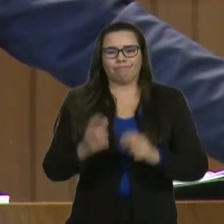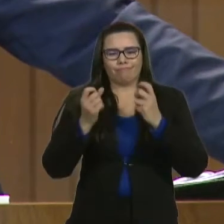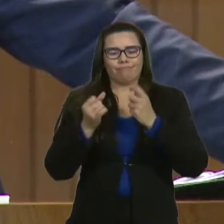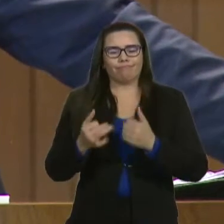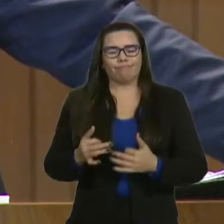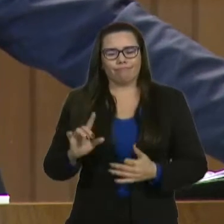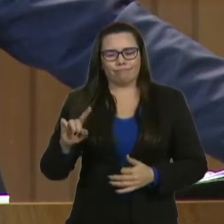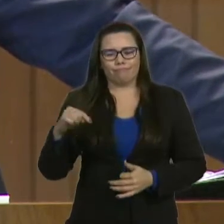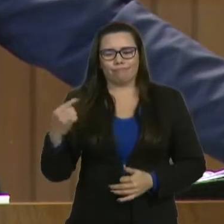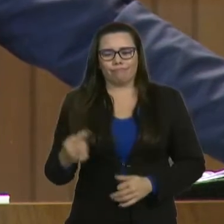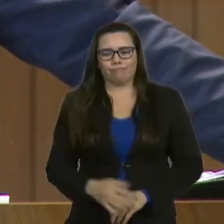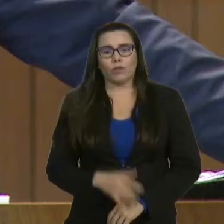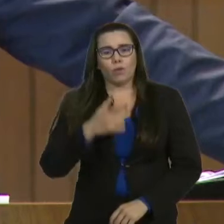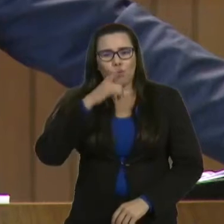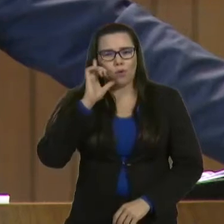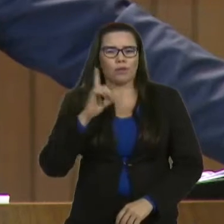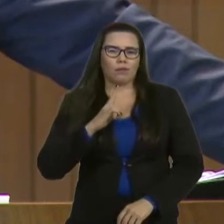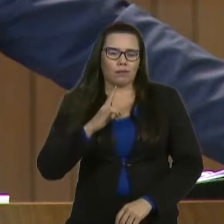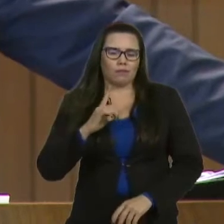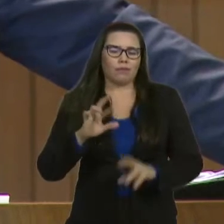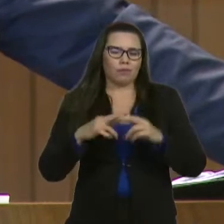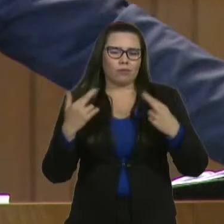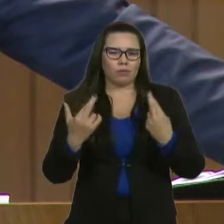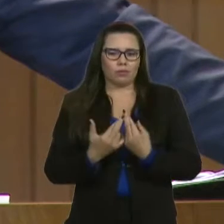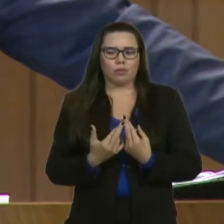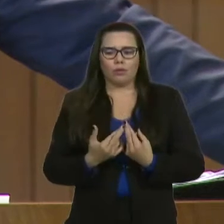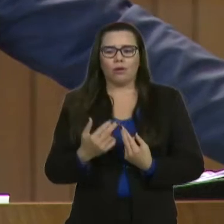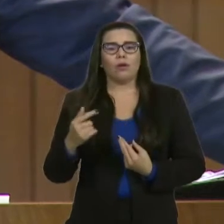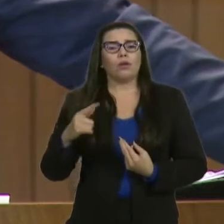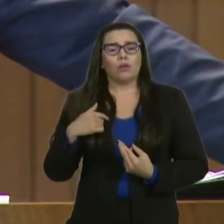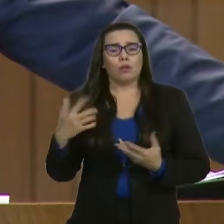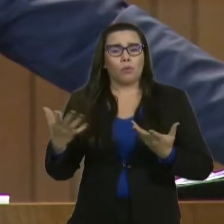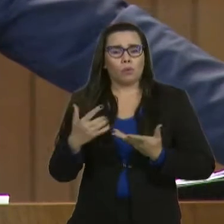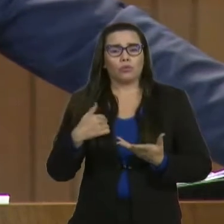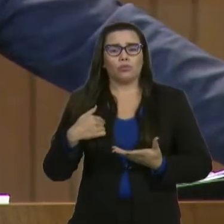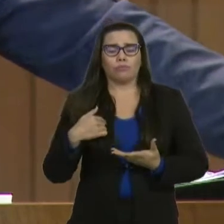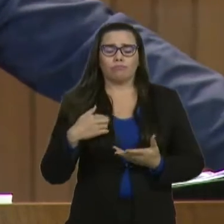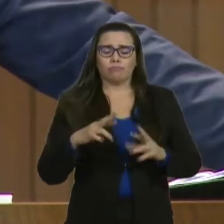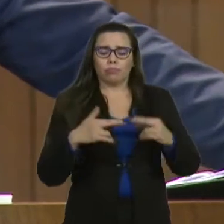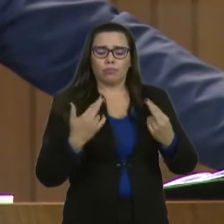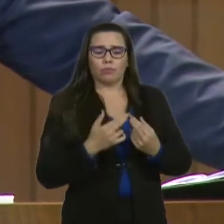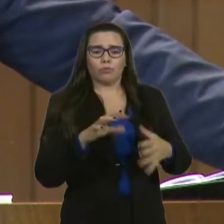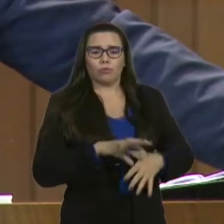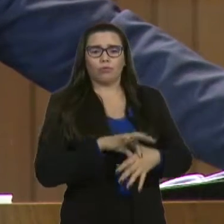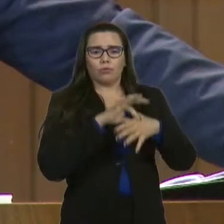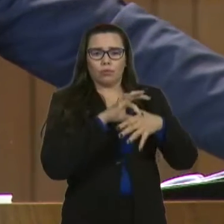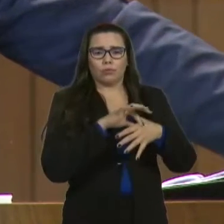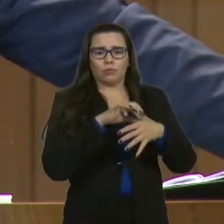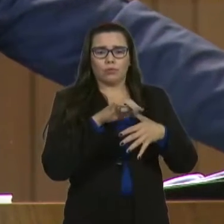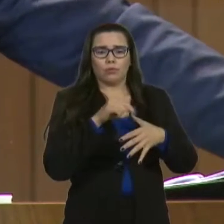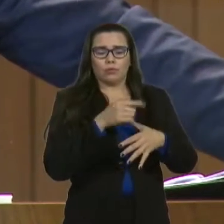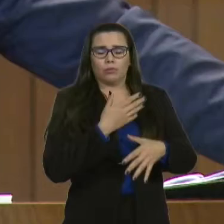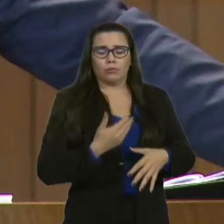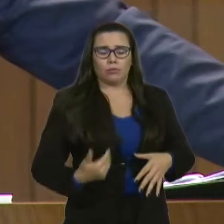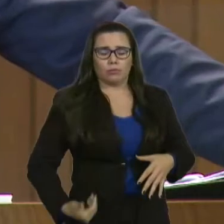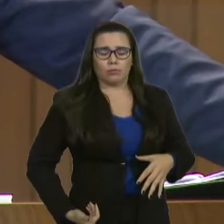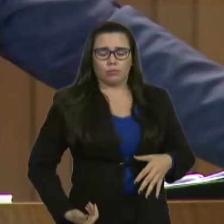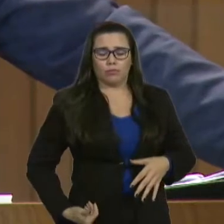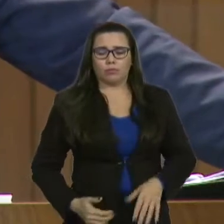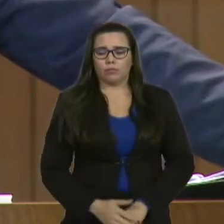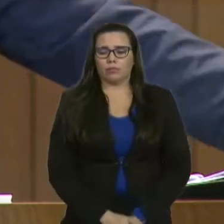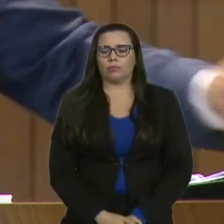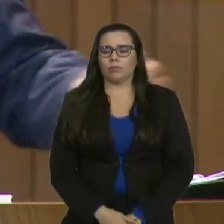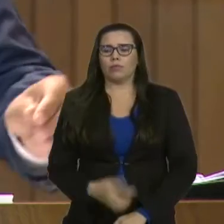24 horas e consiste na reunião ontem já tive a união hoje com o líder do governo já vou passar as informações para os